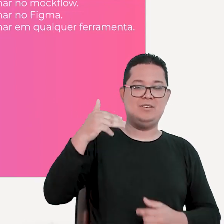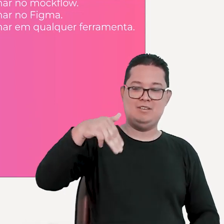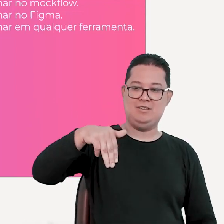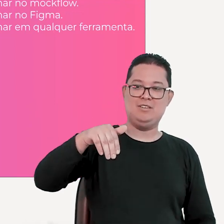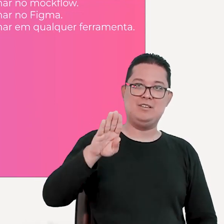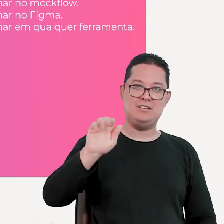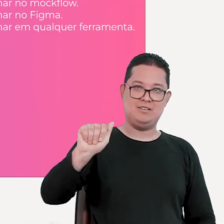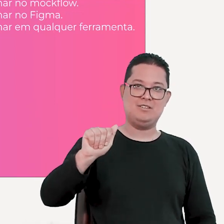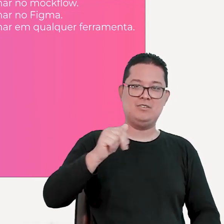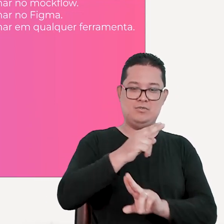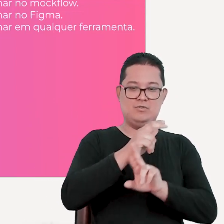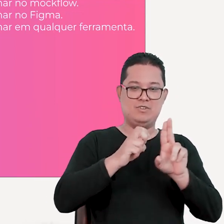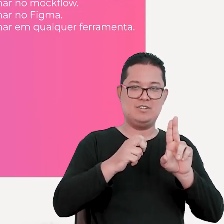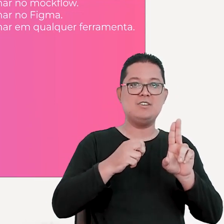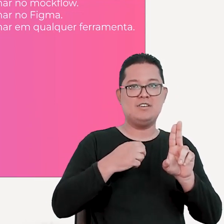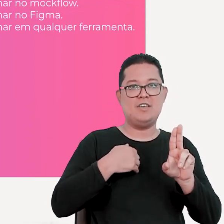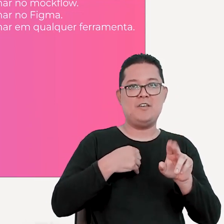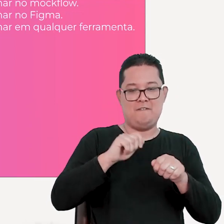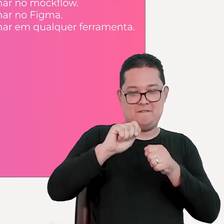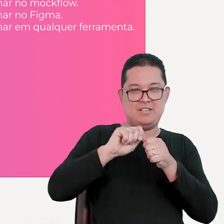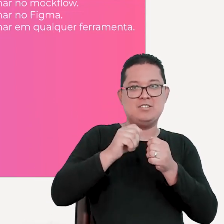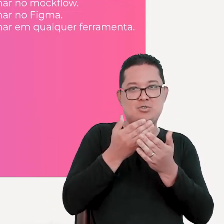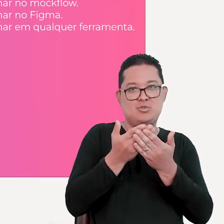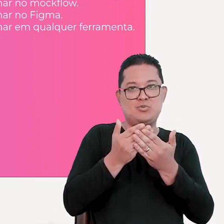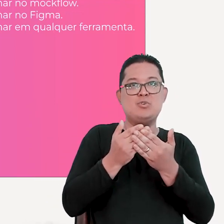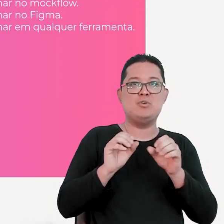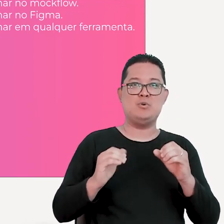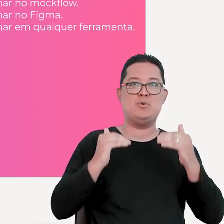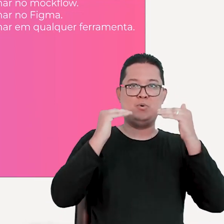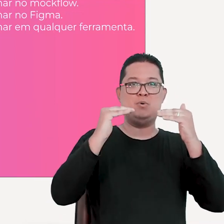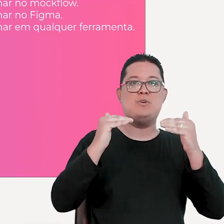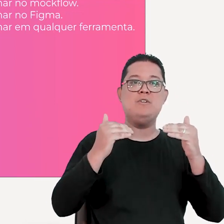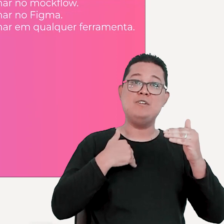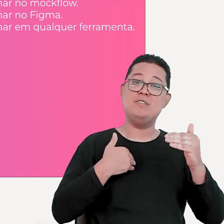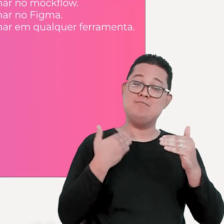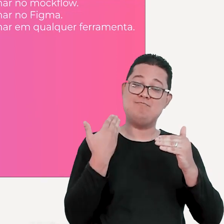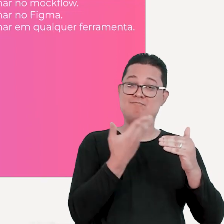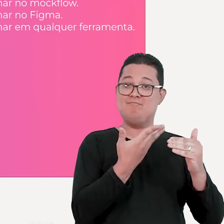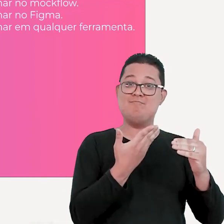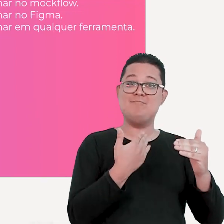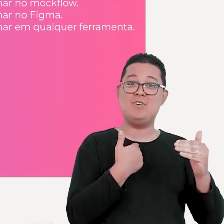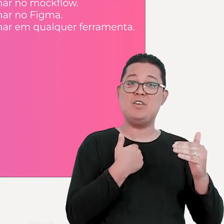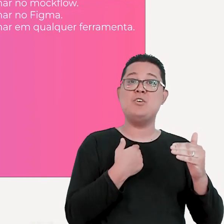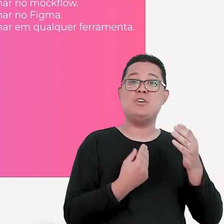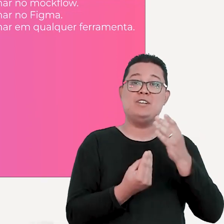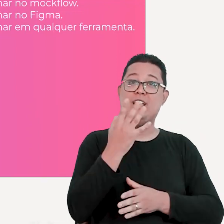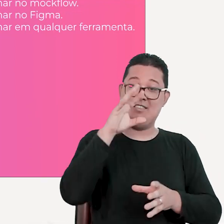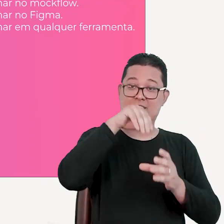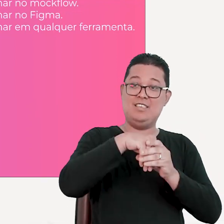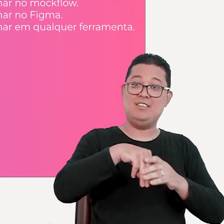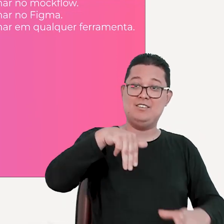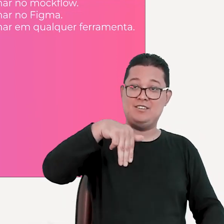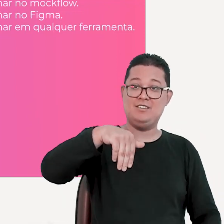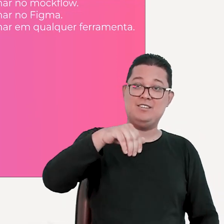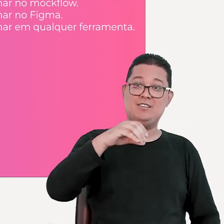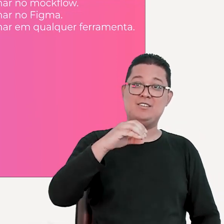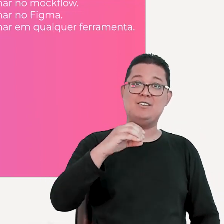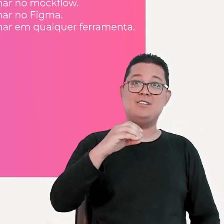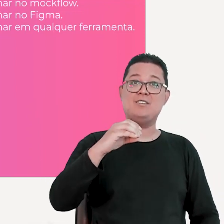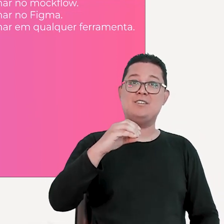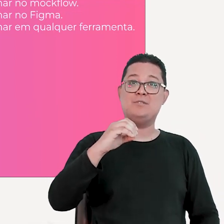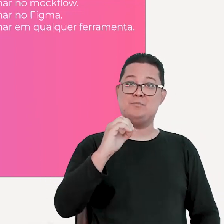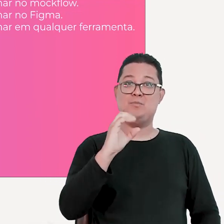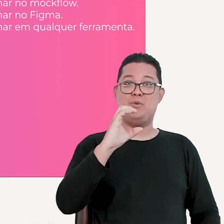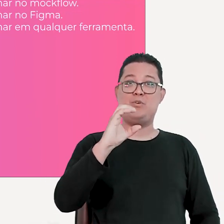aplicativo sobre o tema sustentabilidade. E eu acabei criando os wireframes nesse Mockflow. Foi super fácil